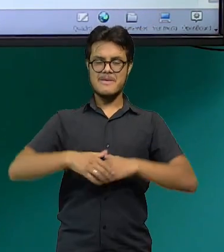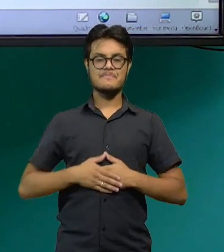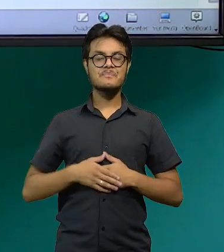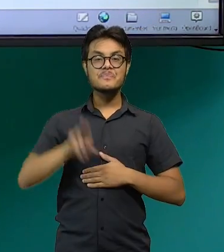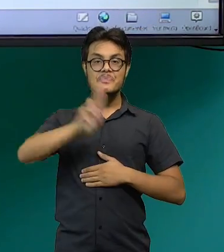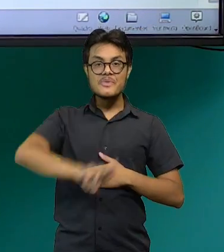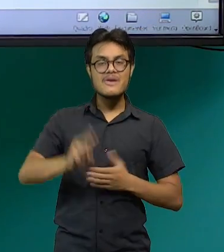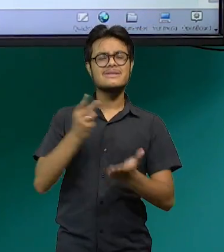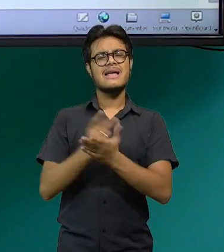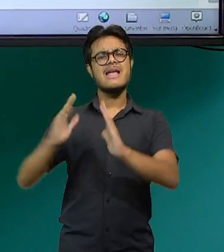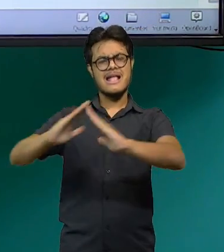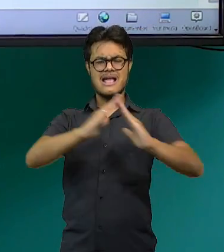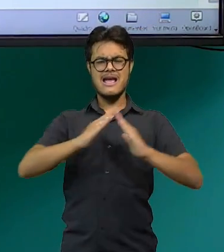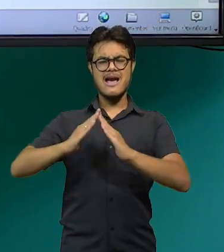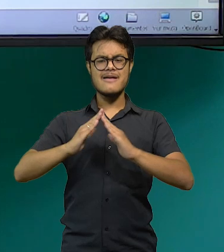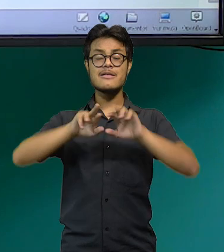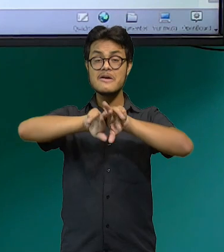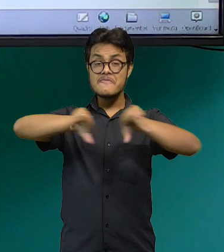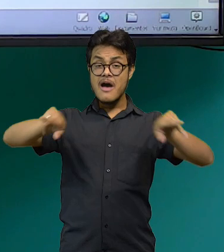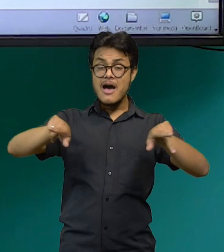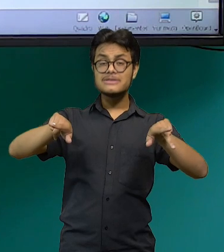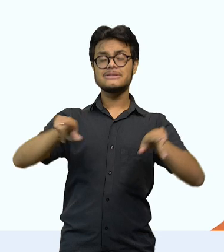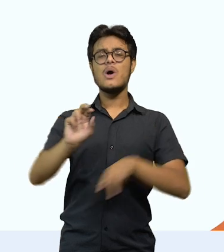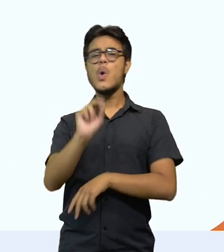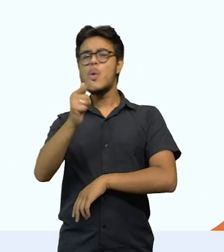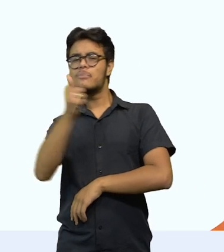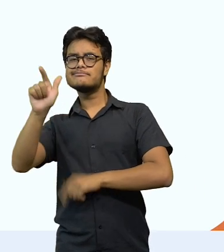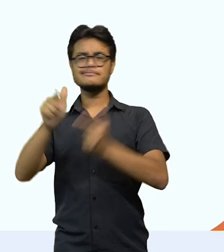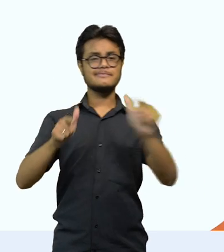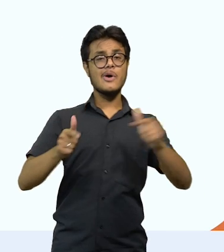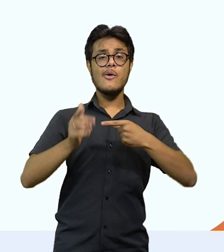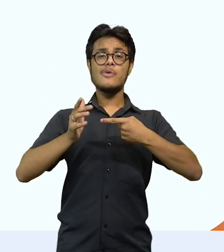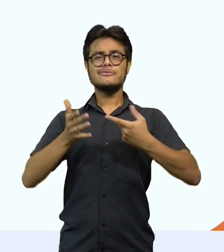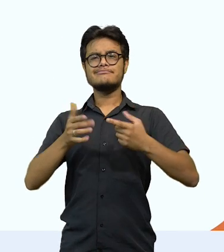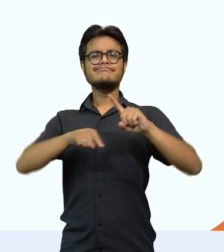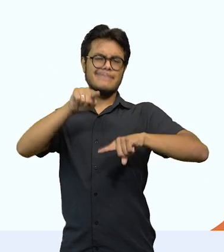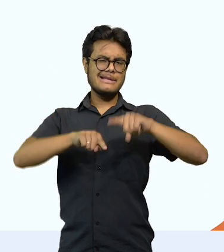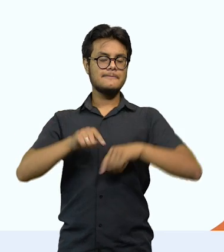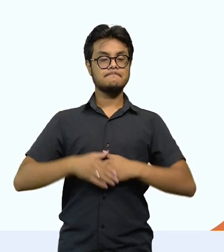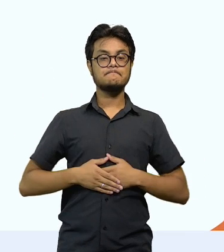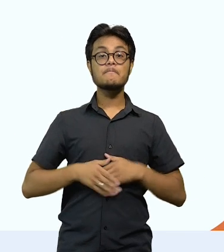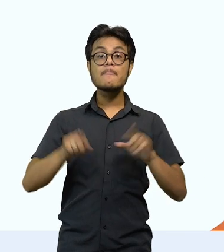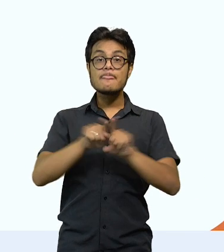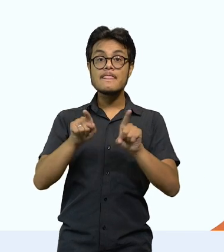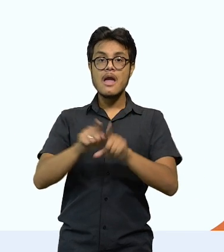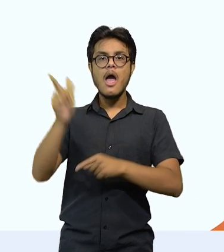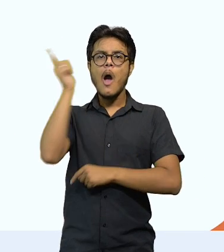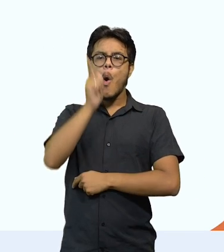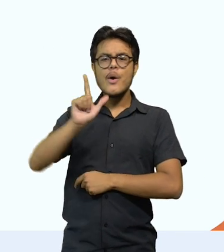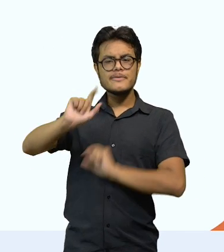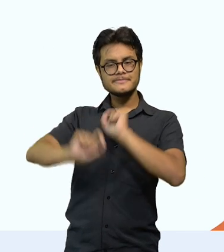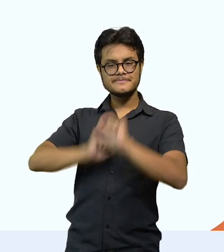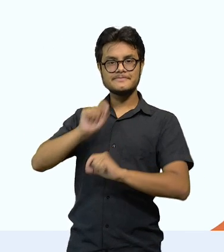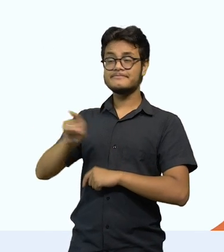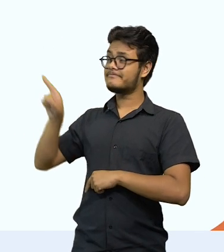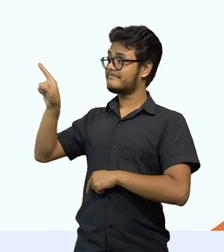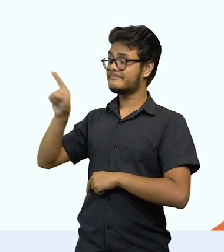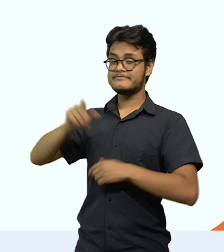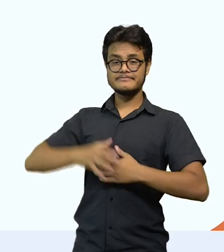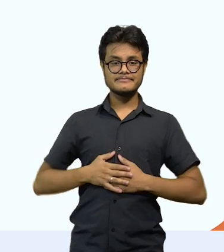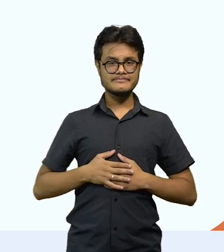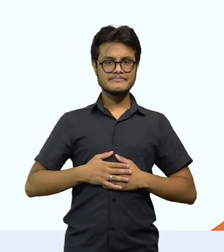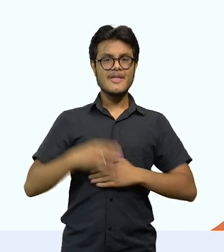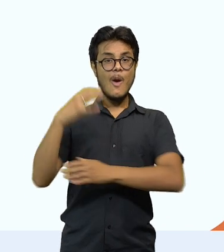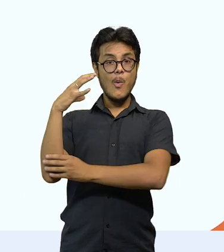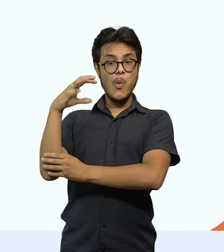utilizar nas nossas casas ou em outros equipamentos. A gente também consegue produzir energia elétrica através de